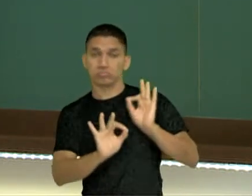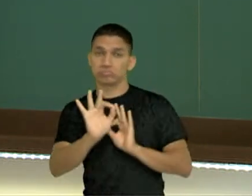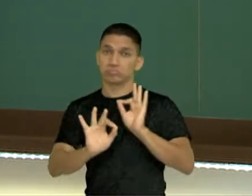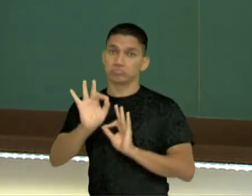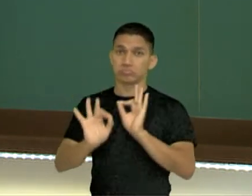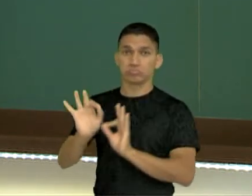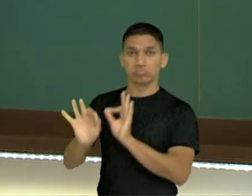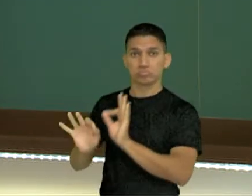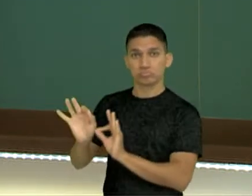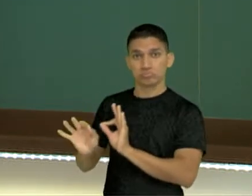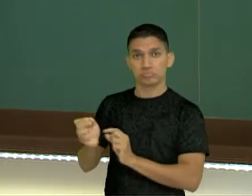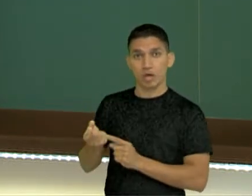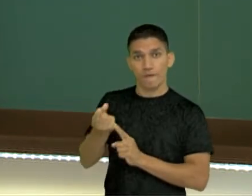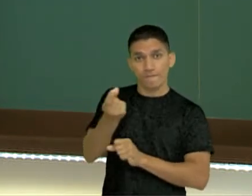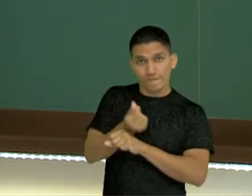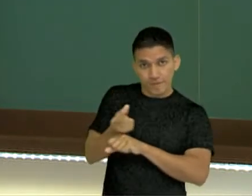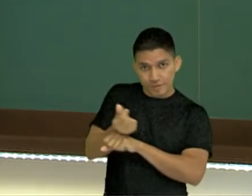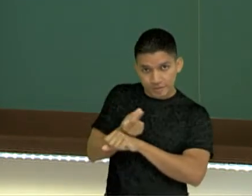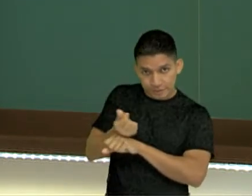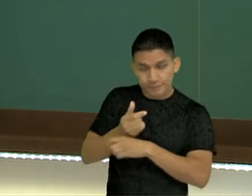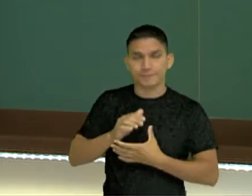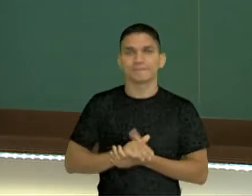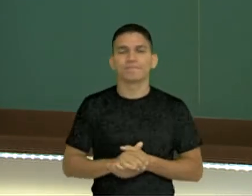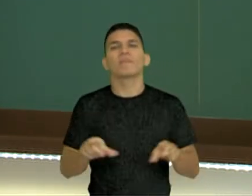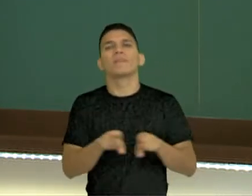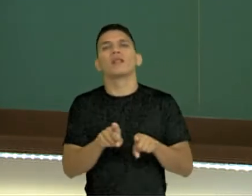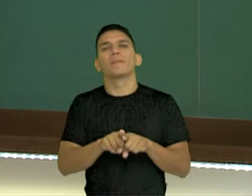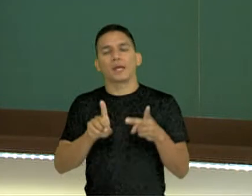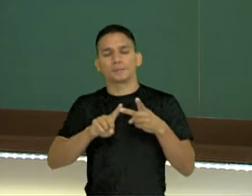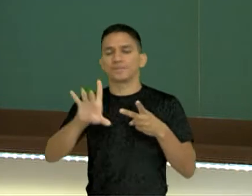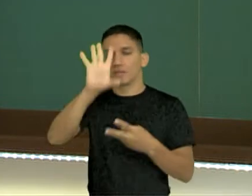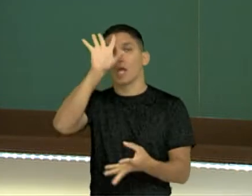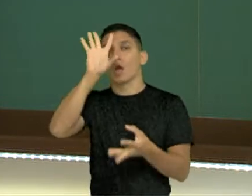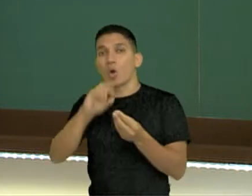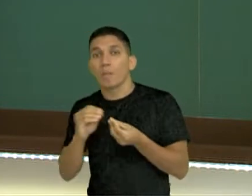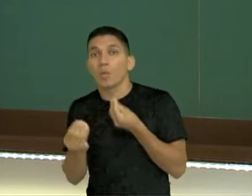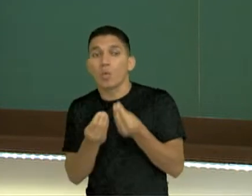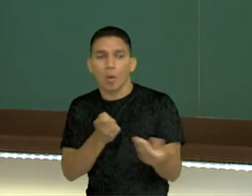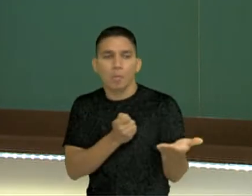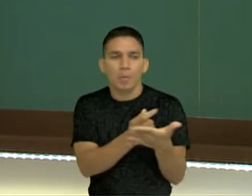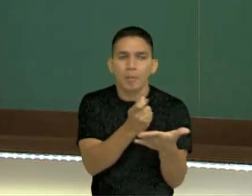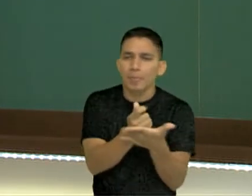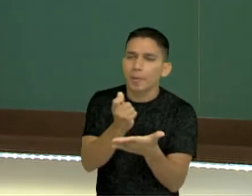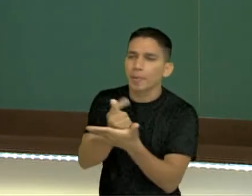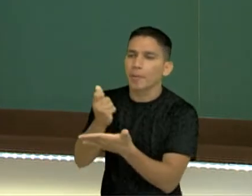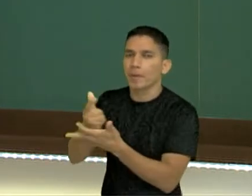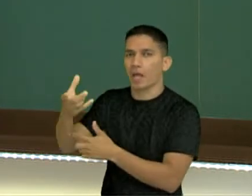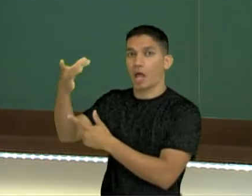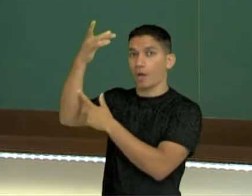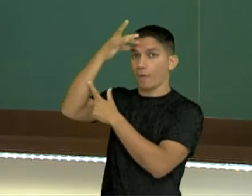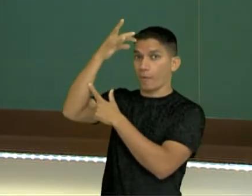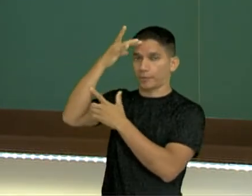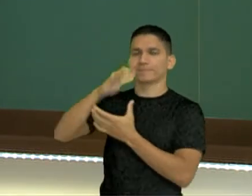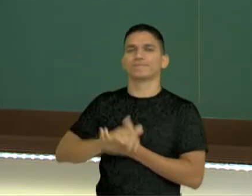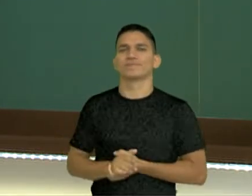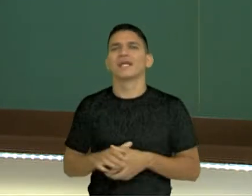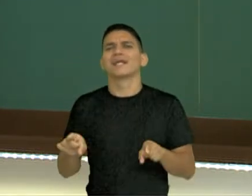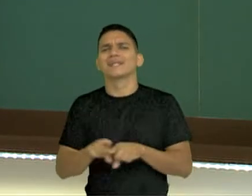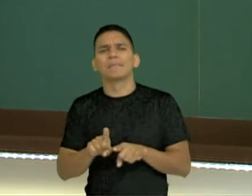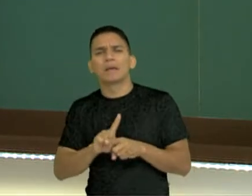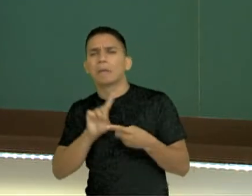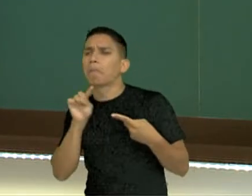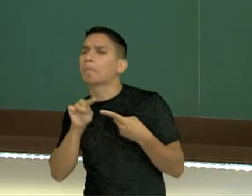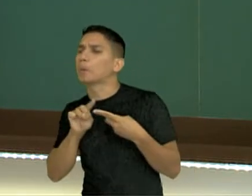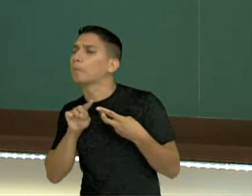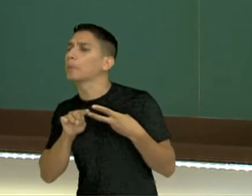financeiro, vamos compreender o conceito de consumo consciente, identificar as